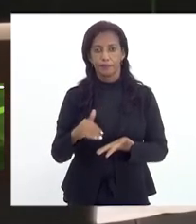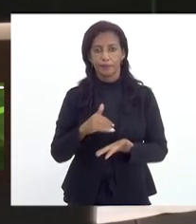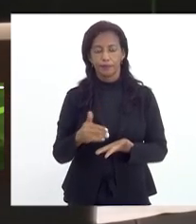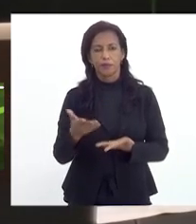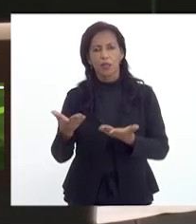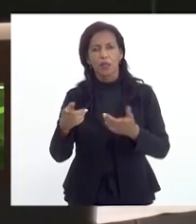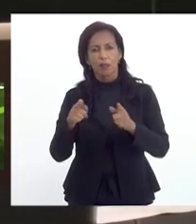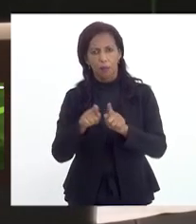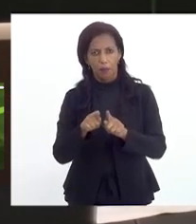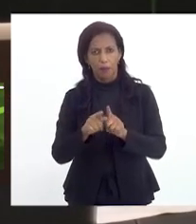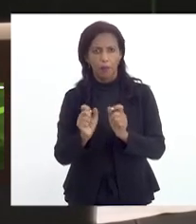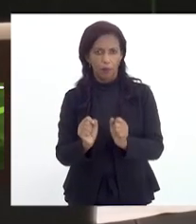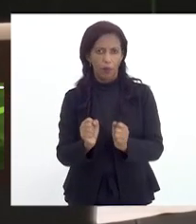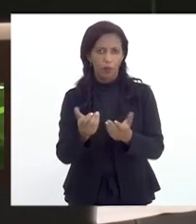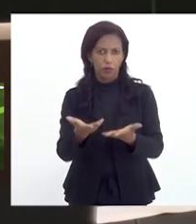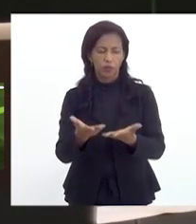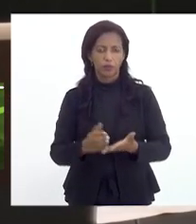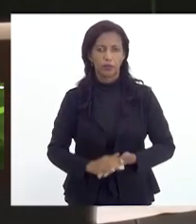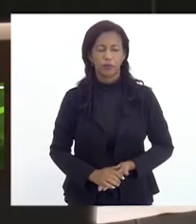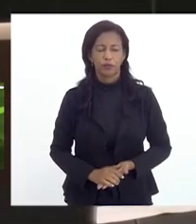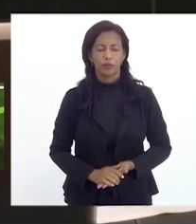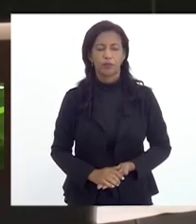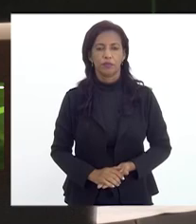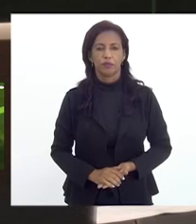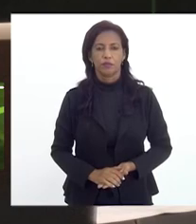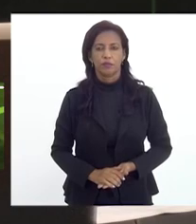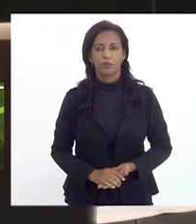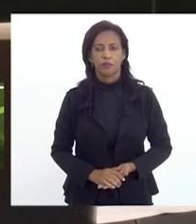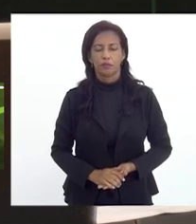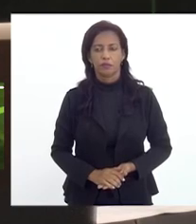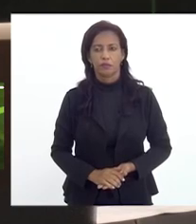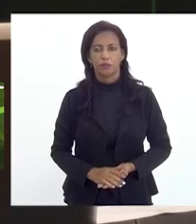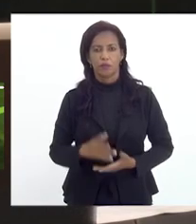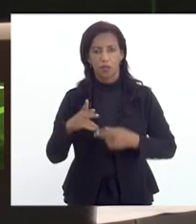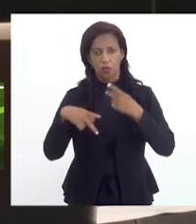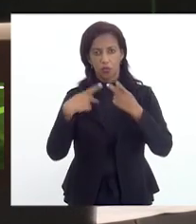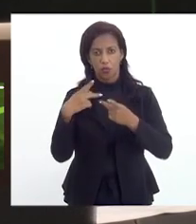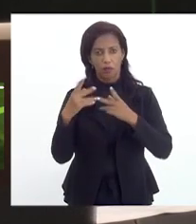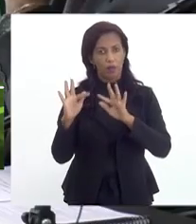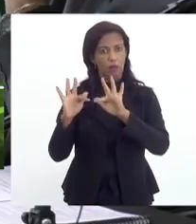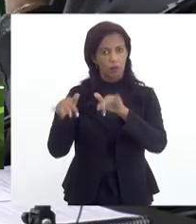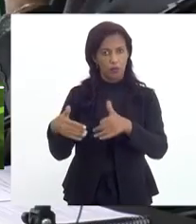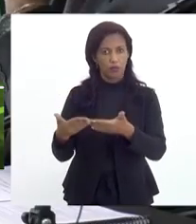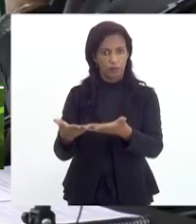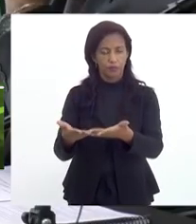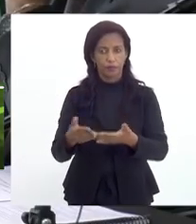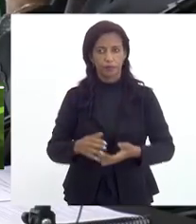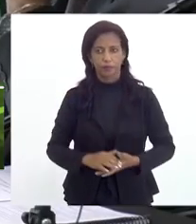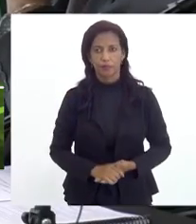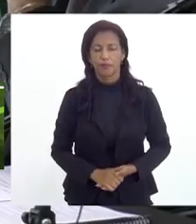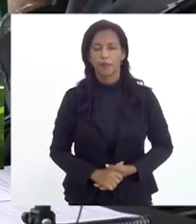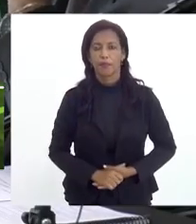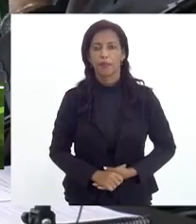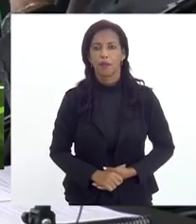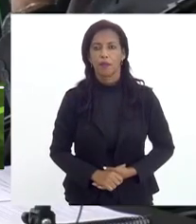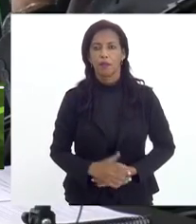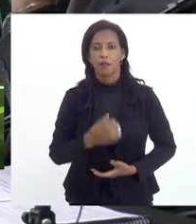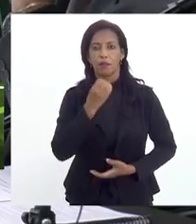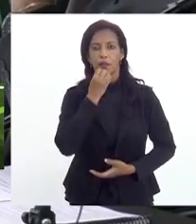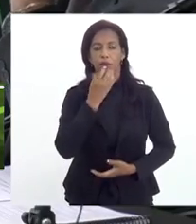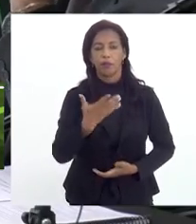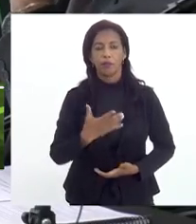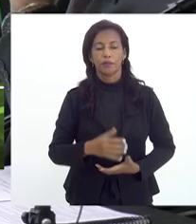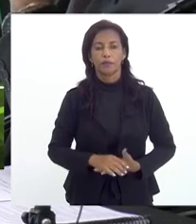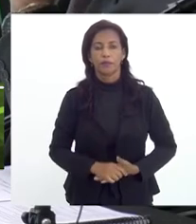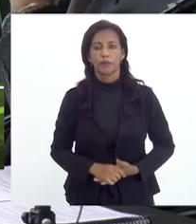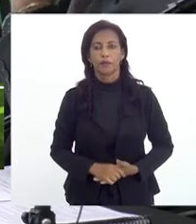excelência Também poderá Já se despedir Na sua fala Obrigado Ok Bom Alô